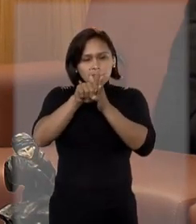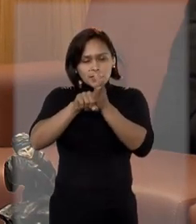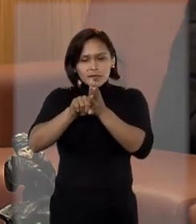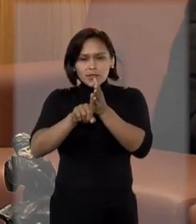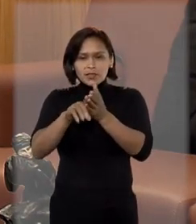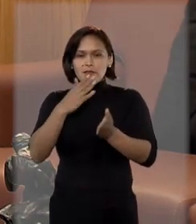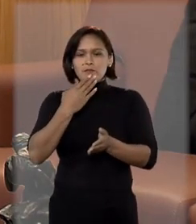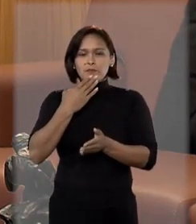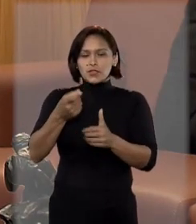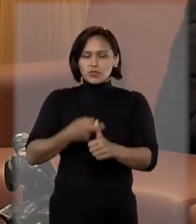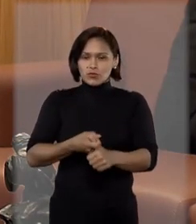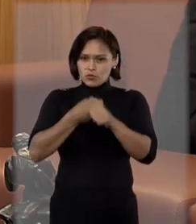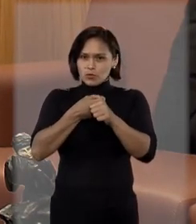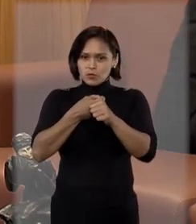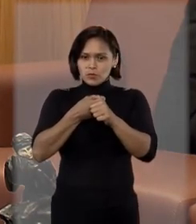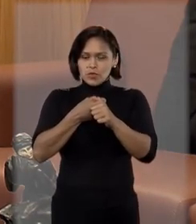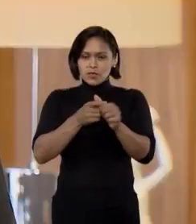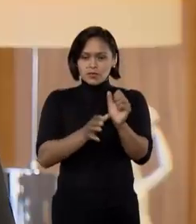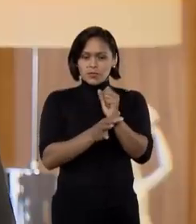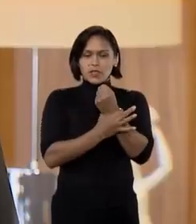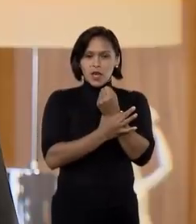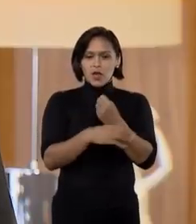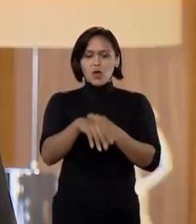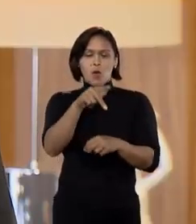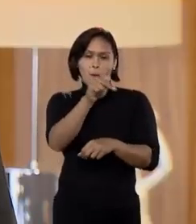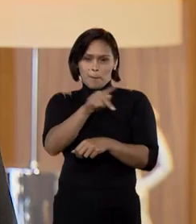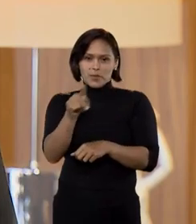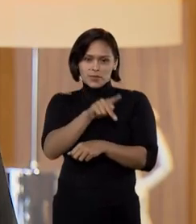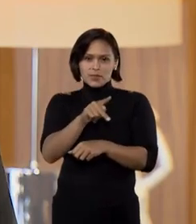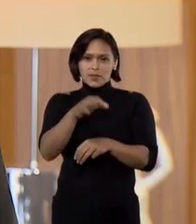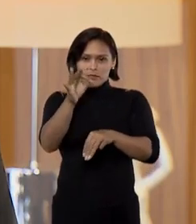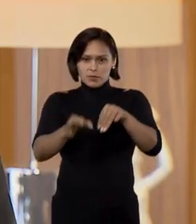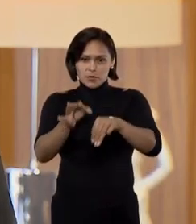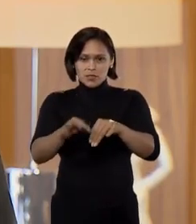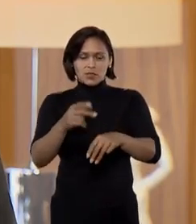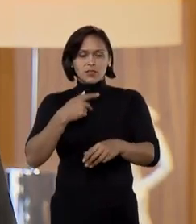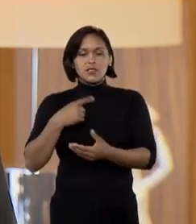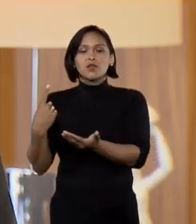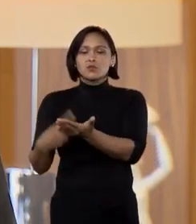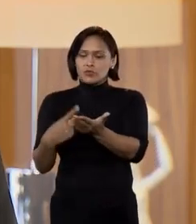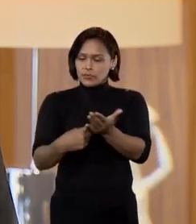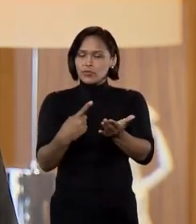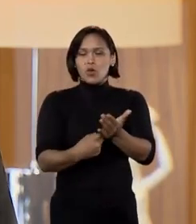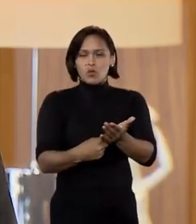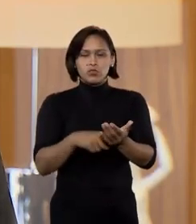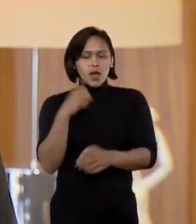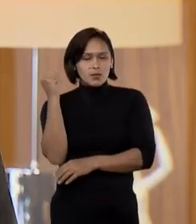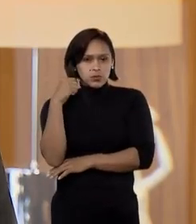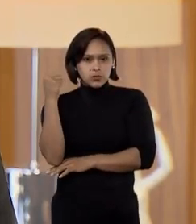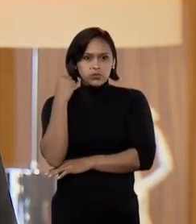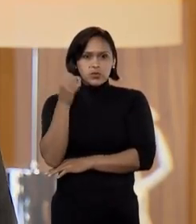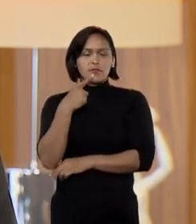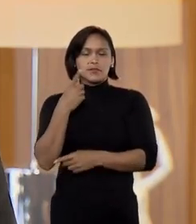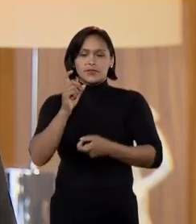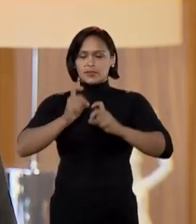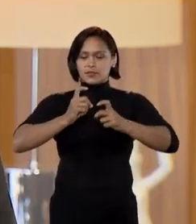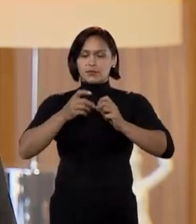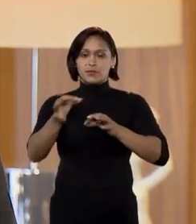suspensão de segurança apresentado pela OAB, o presidente do STJ, ministro Humberto Martins, concordou com a alegação de grave lesão à